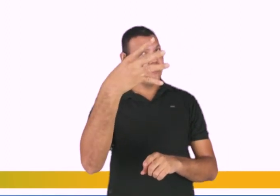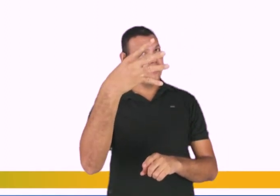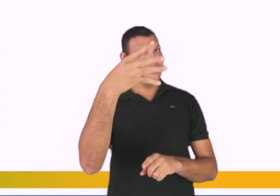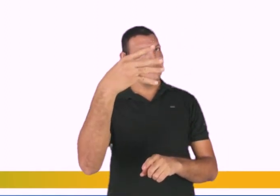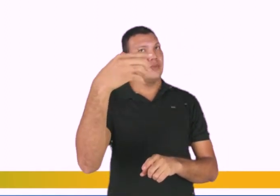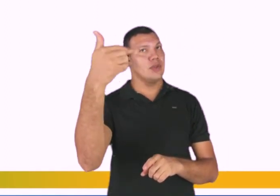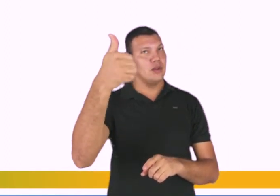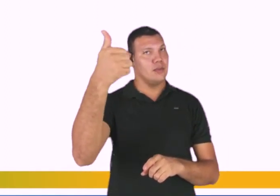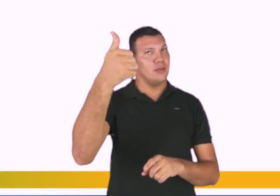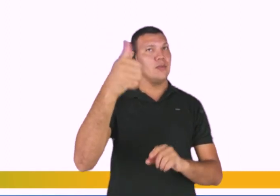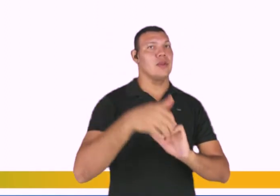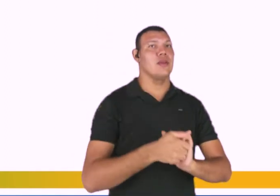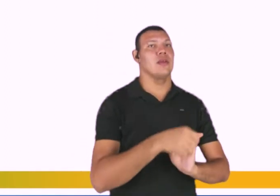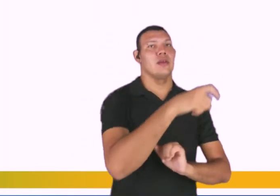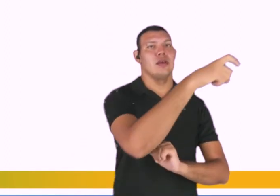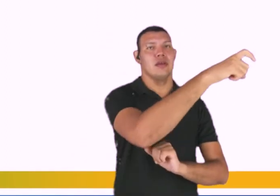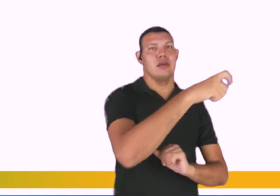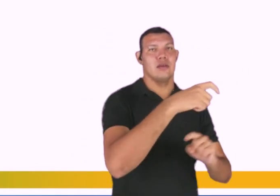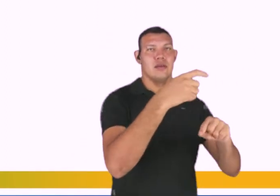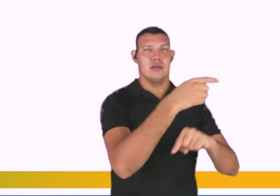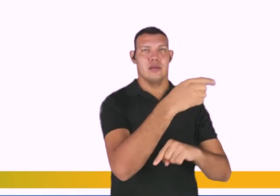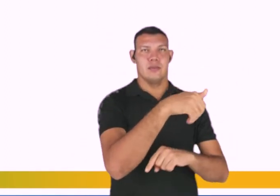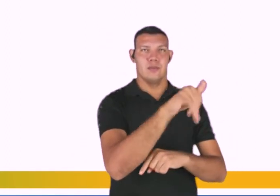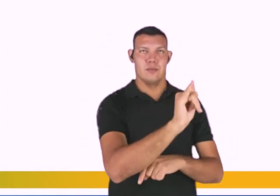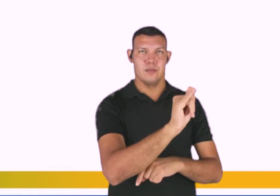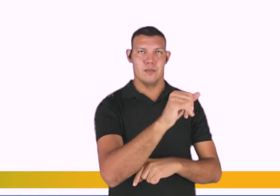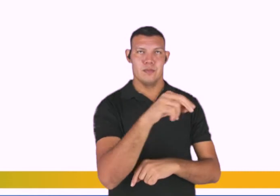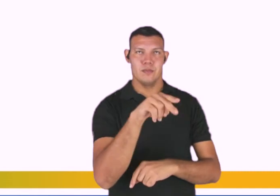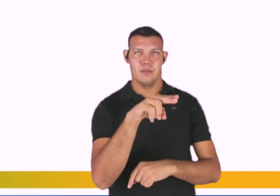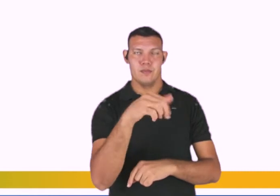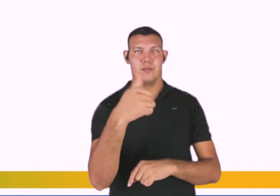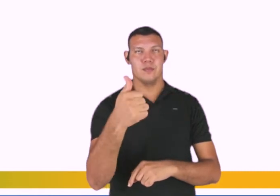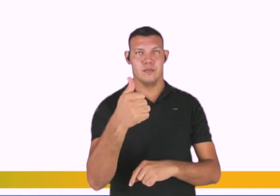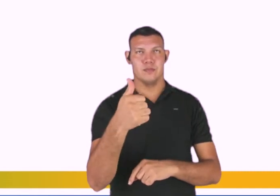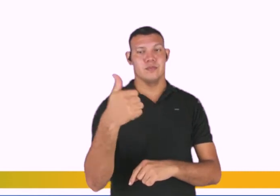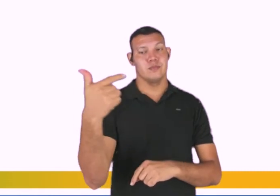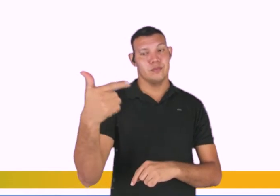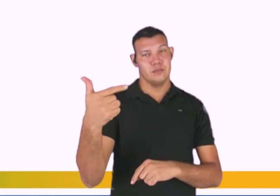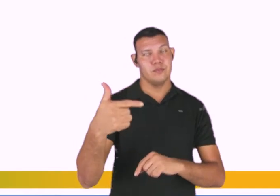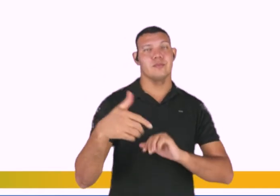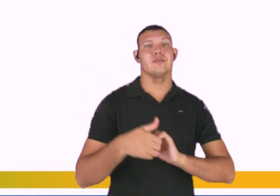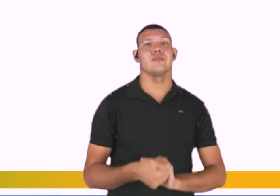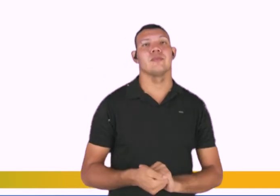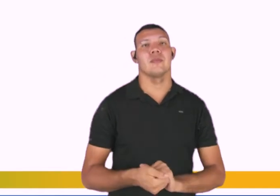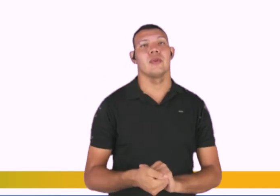na segunda equação x menos y igual a 1.